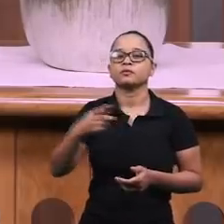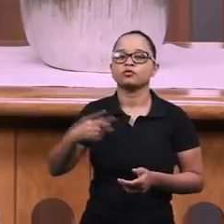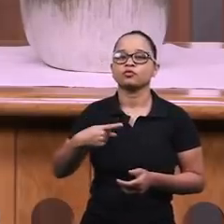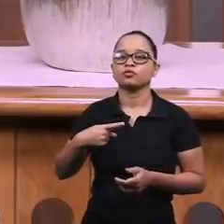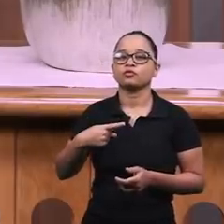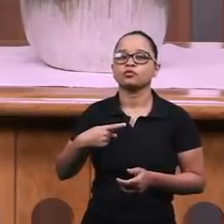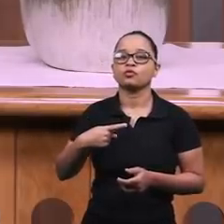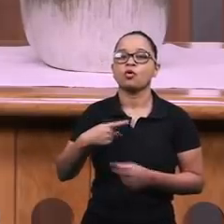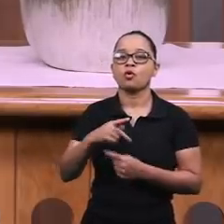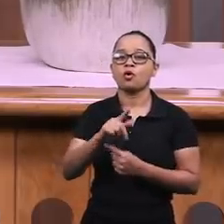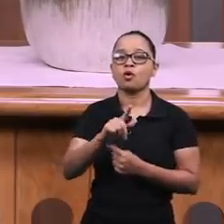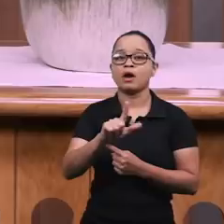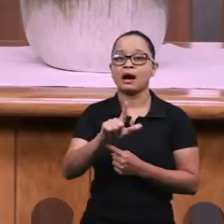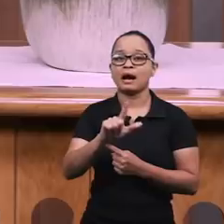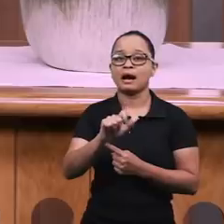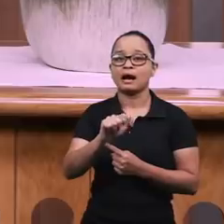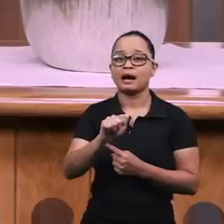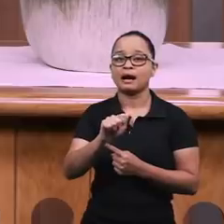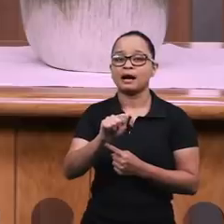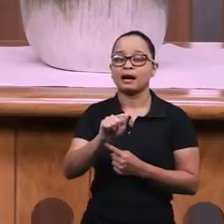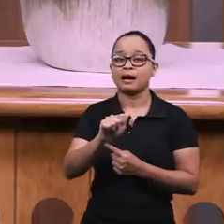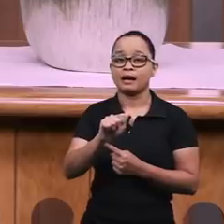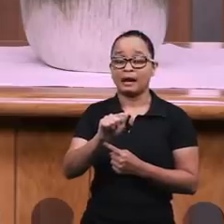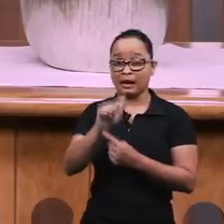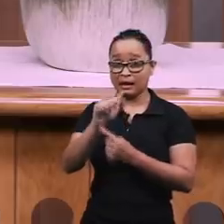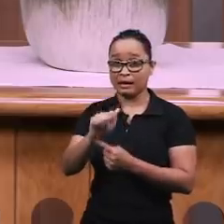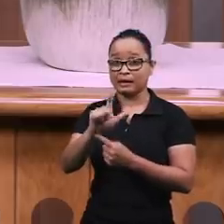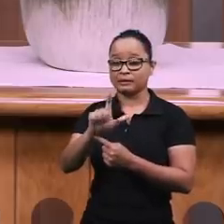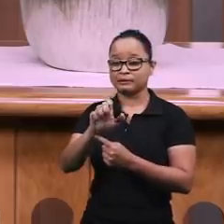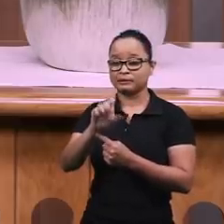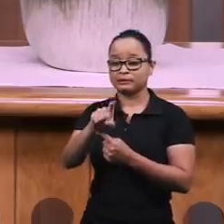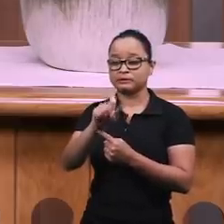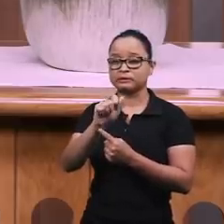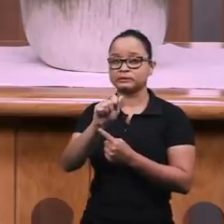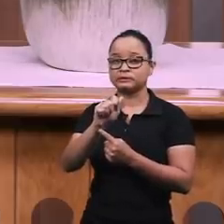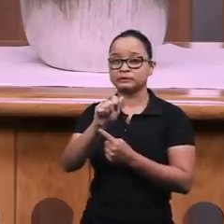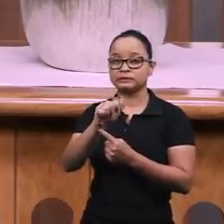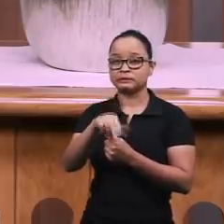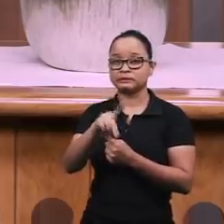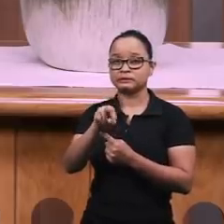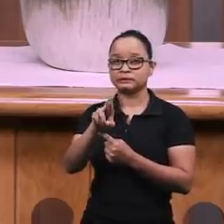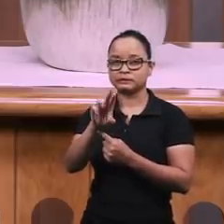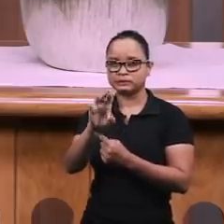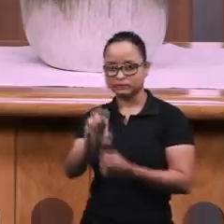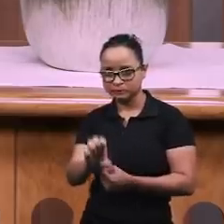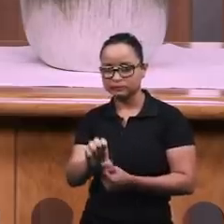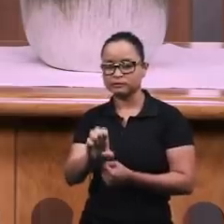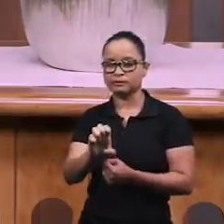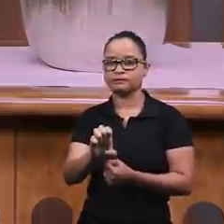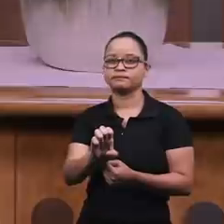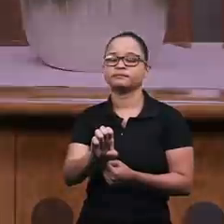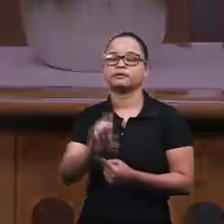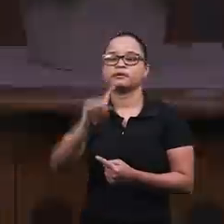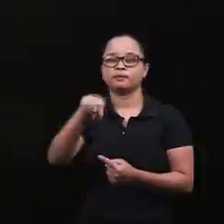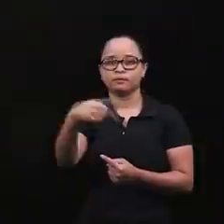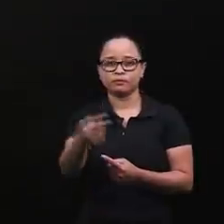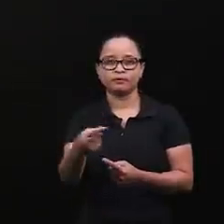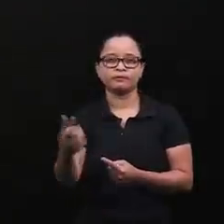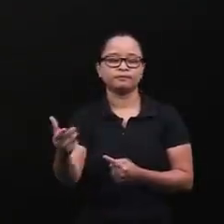Pastor Alexandre Brasil Pastor Alexandre Brasil aqui de Vitória que vai nos trazer uma palavra fechando esse